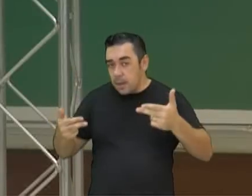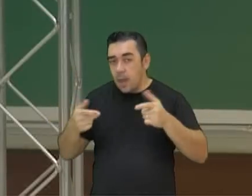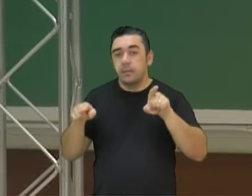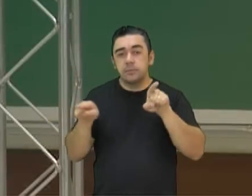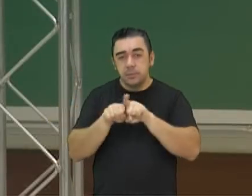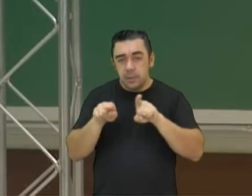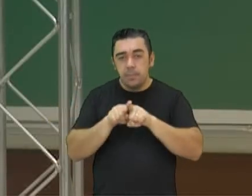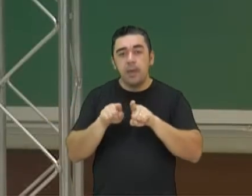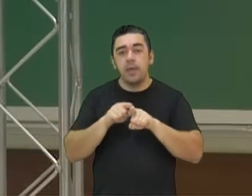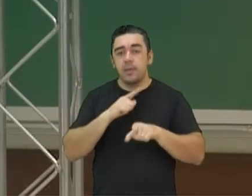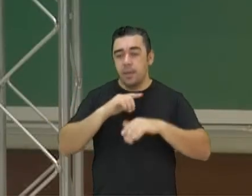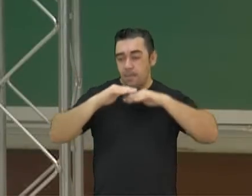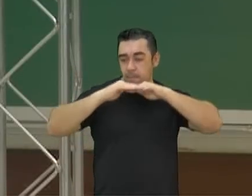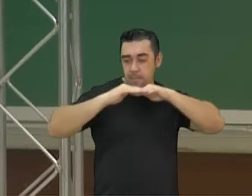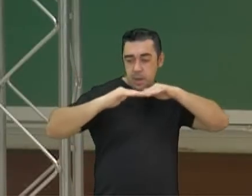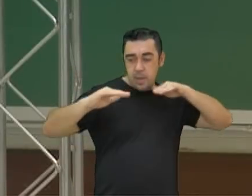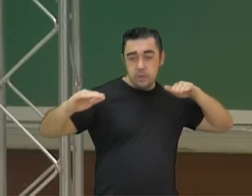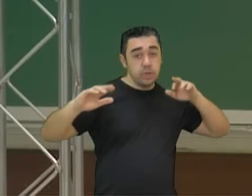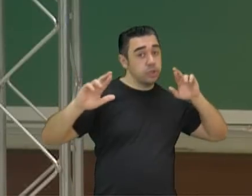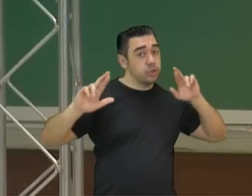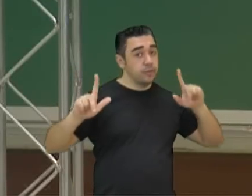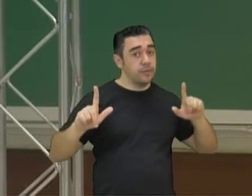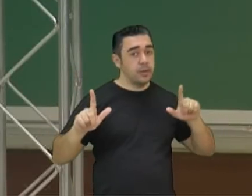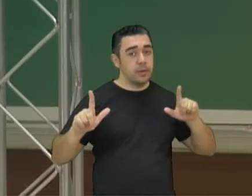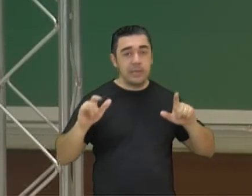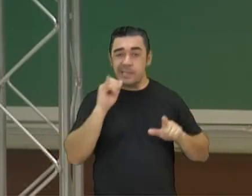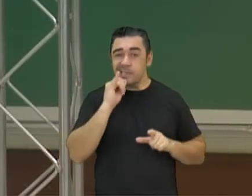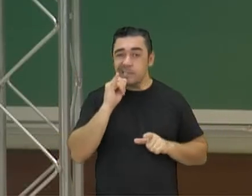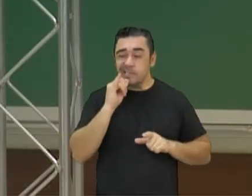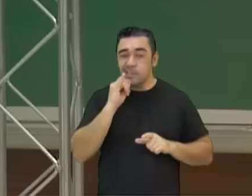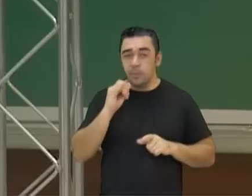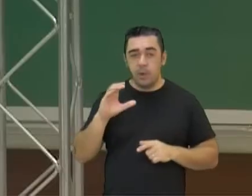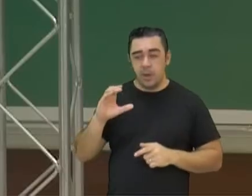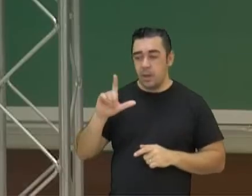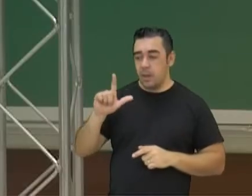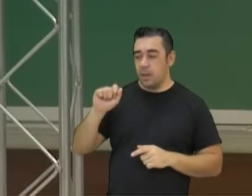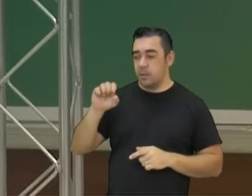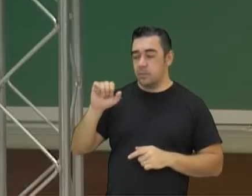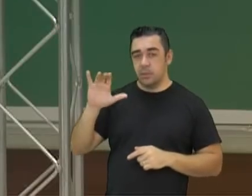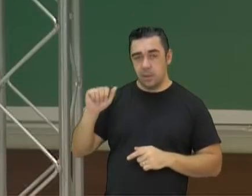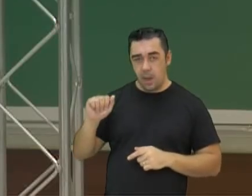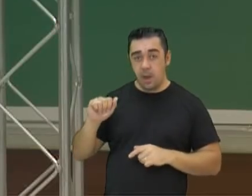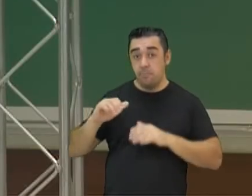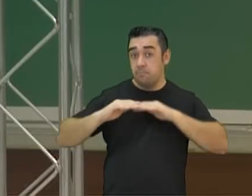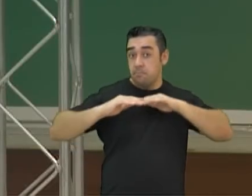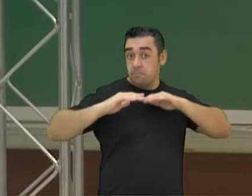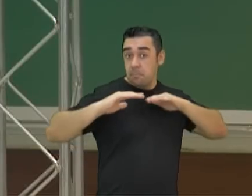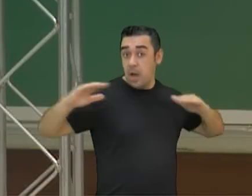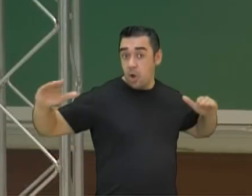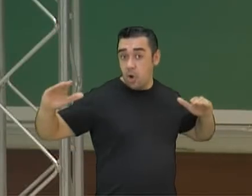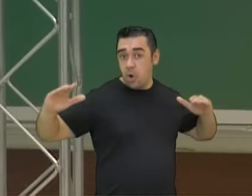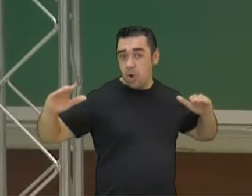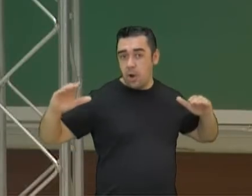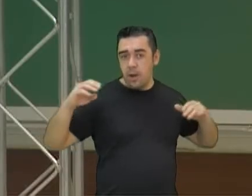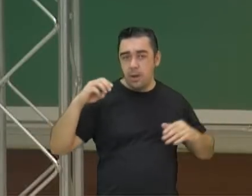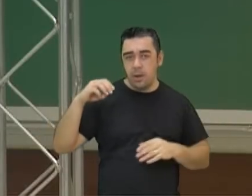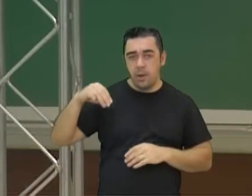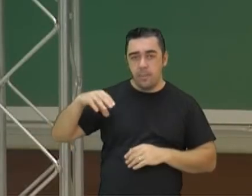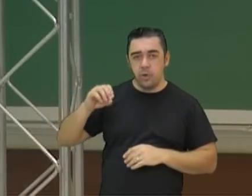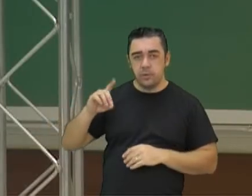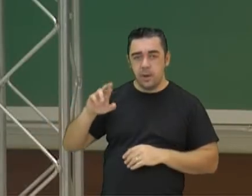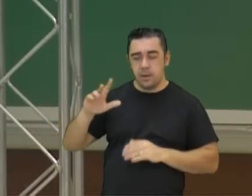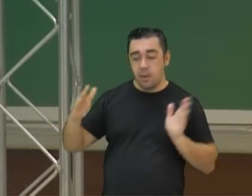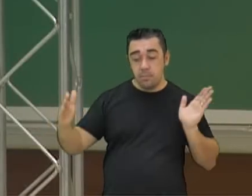prancha, tem uma certa diferença, a prancha clássica da prancha moderna. Quais são